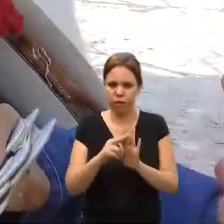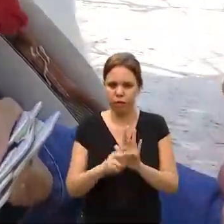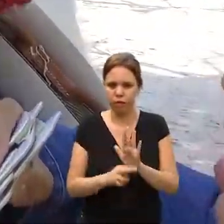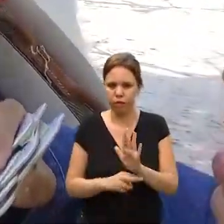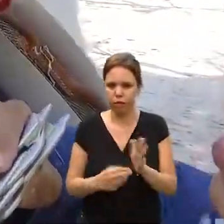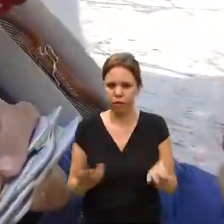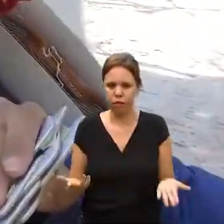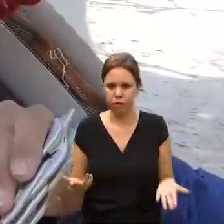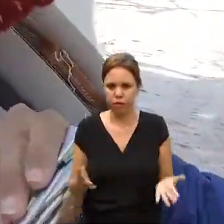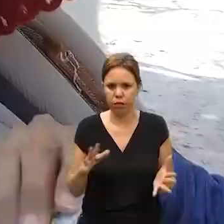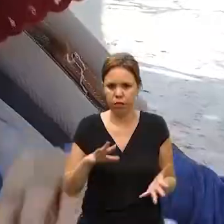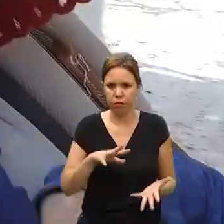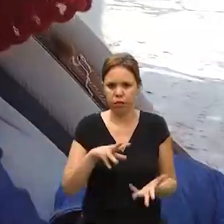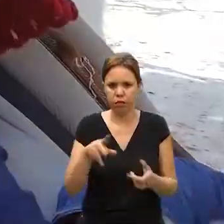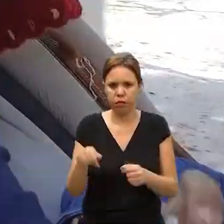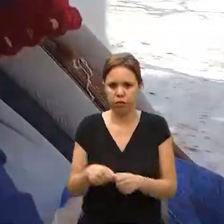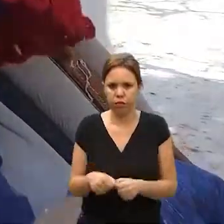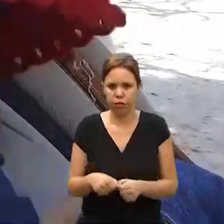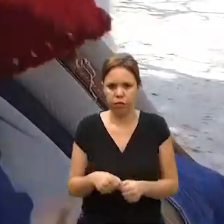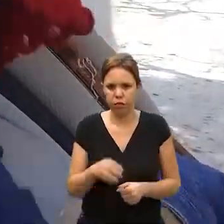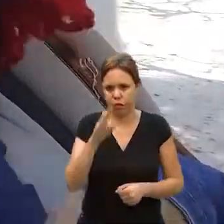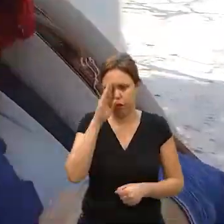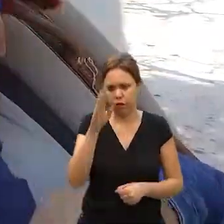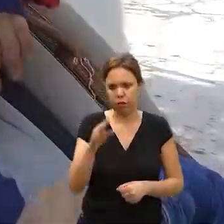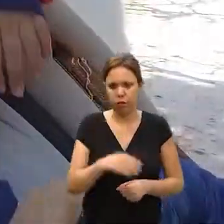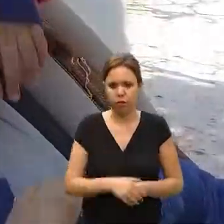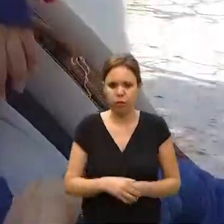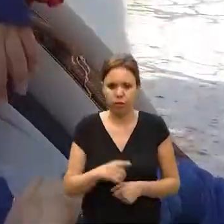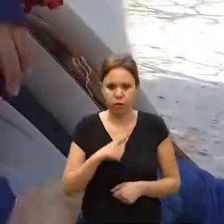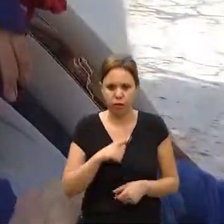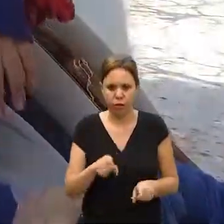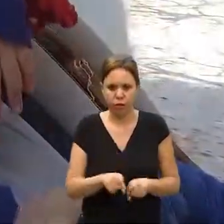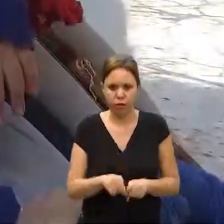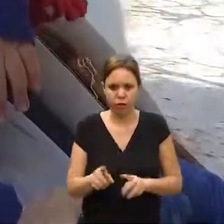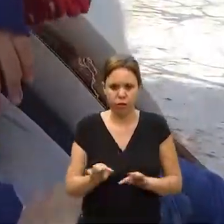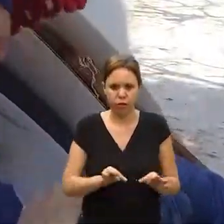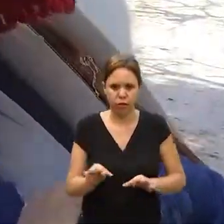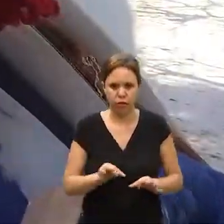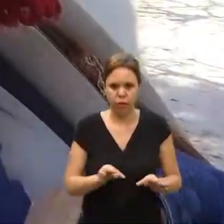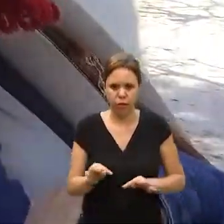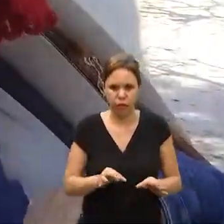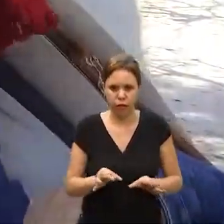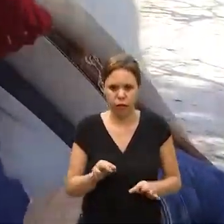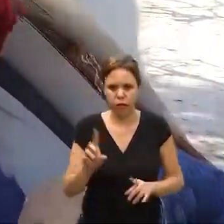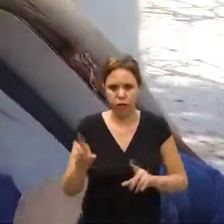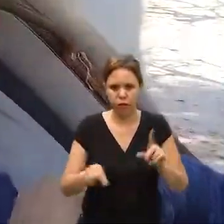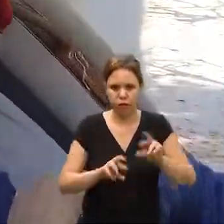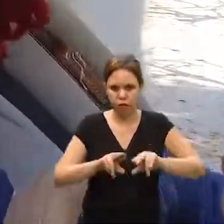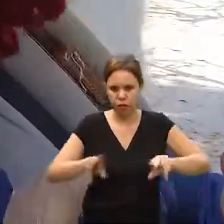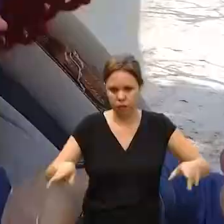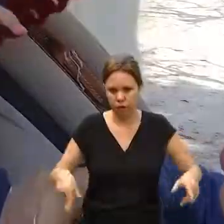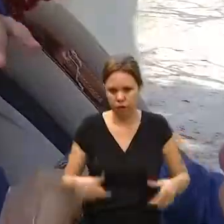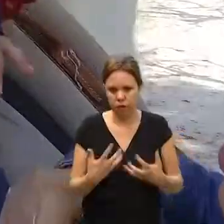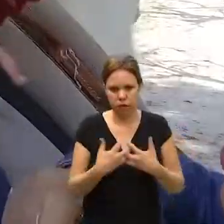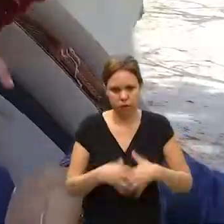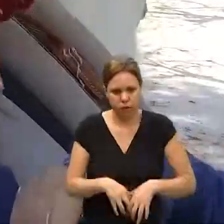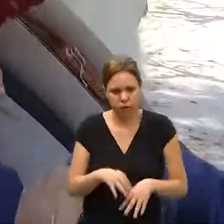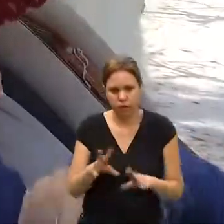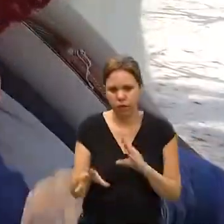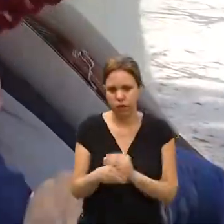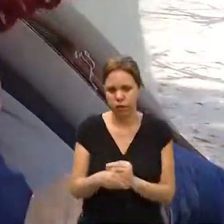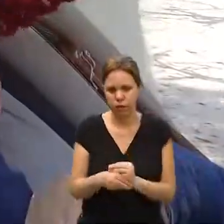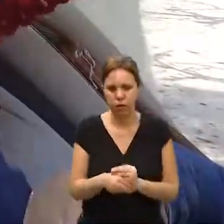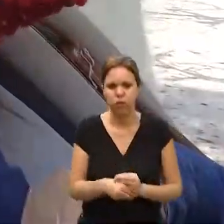indicados universalmente, que são essenciais. Existem os tratamentos assim, alternativos e que funcionam